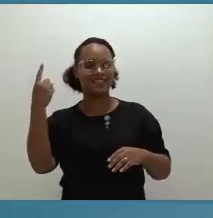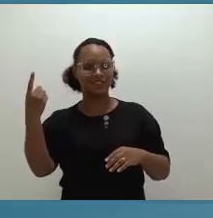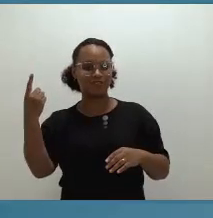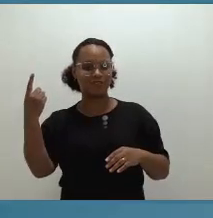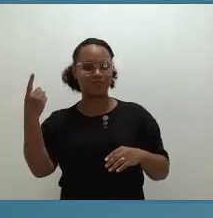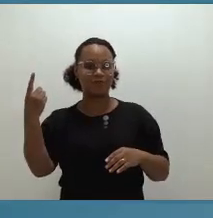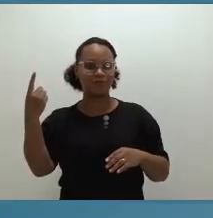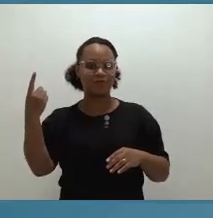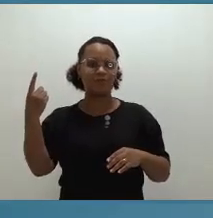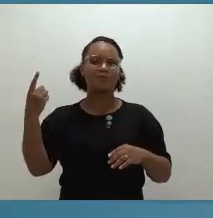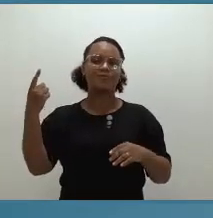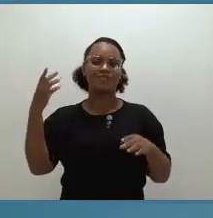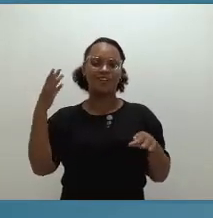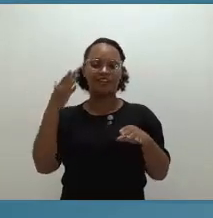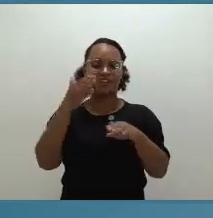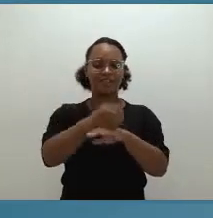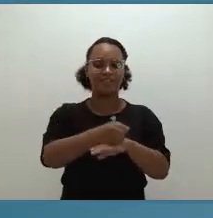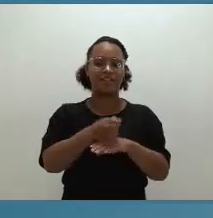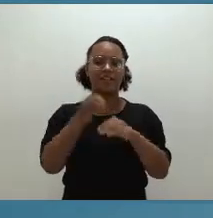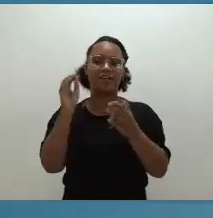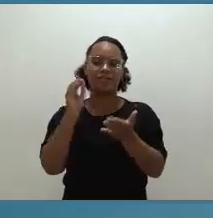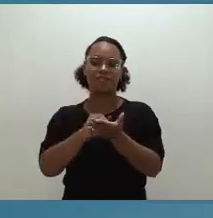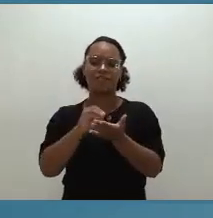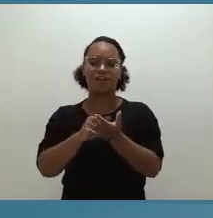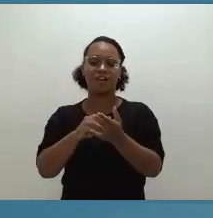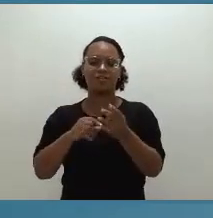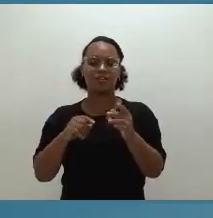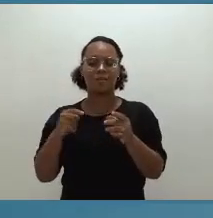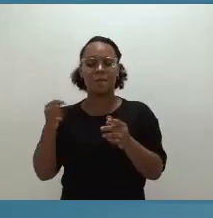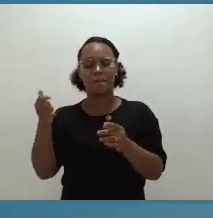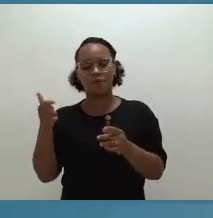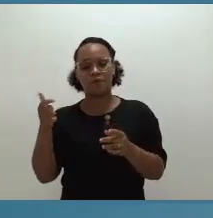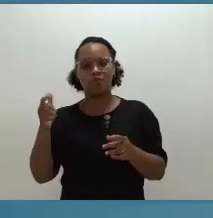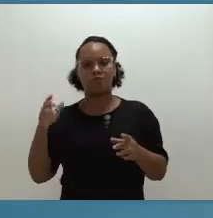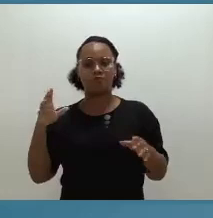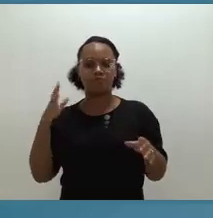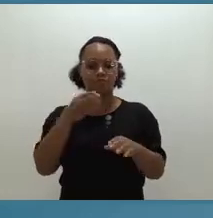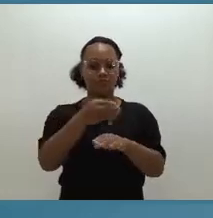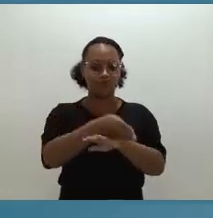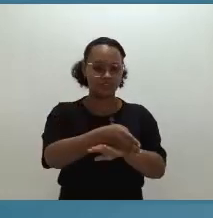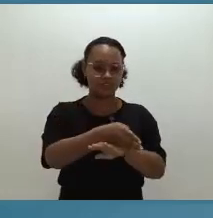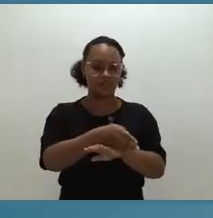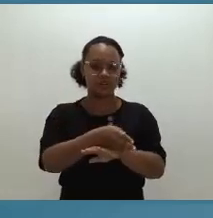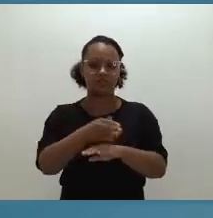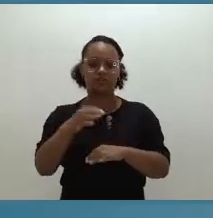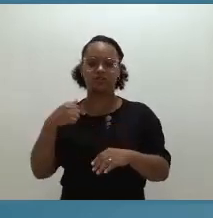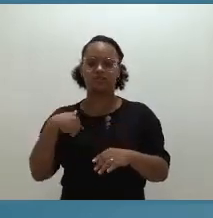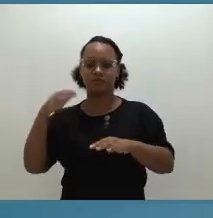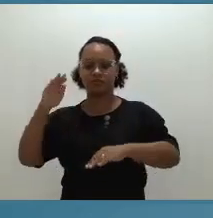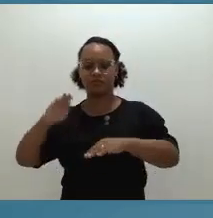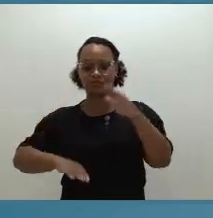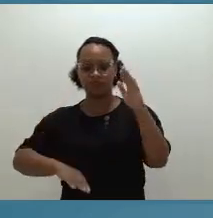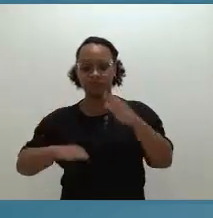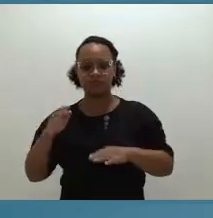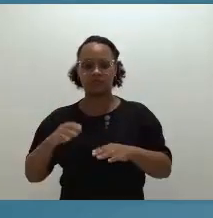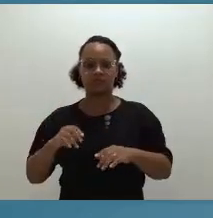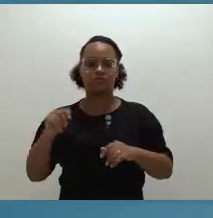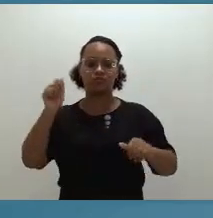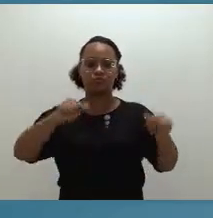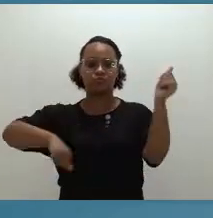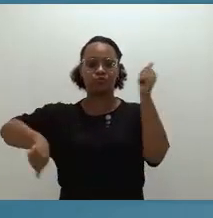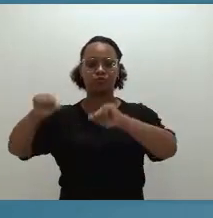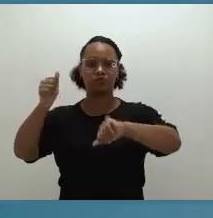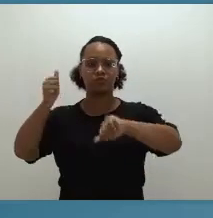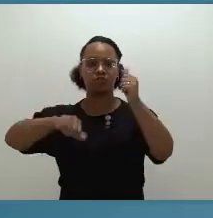só organizando e dependendo do orçamento deste tribunal. Então, eu